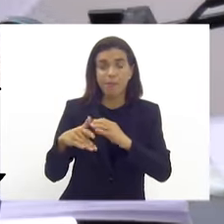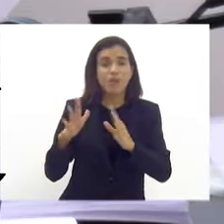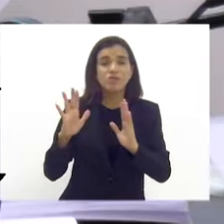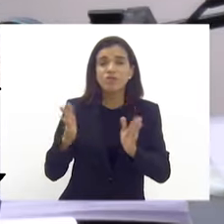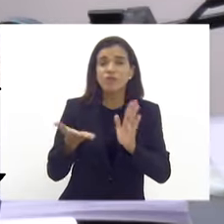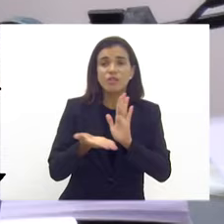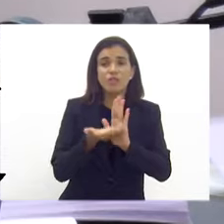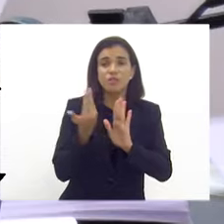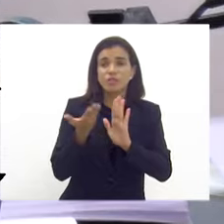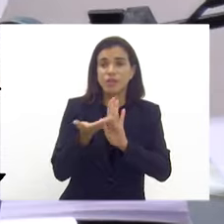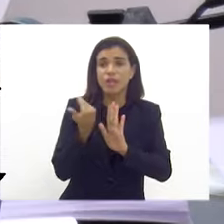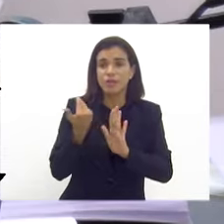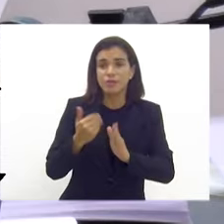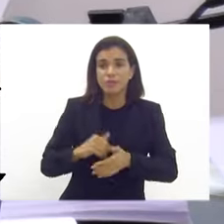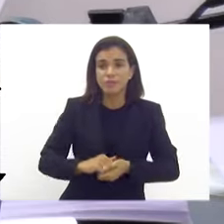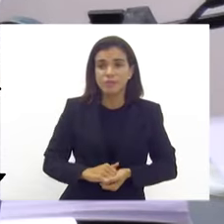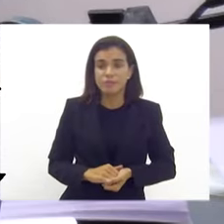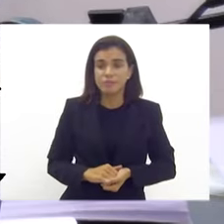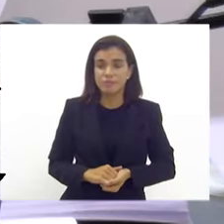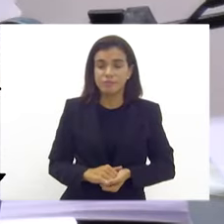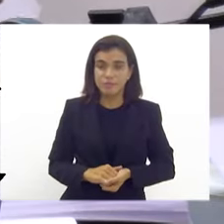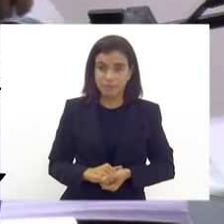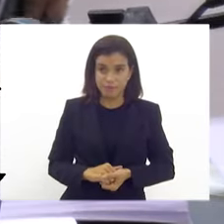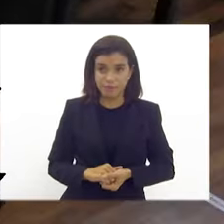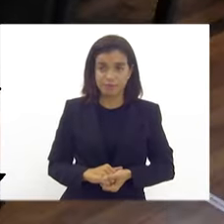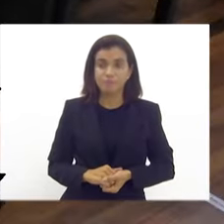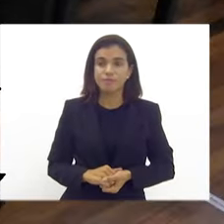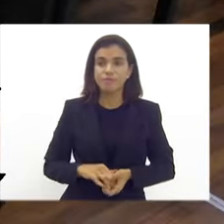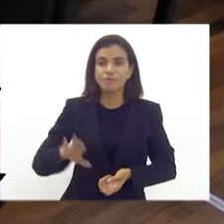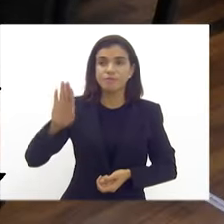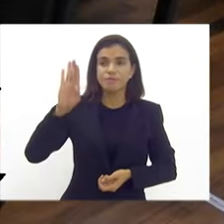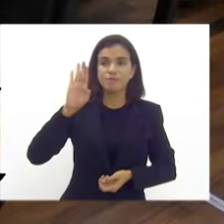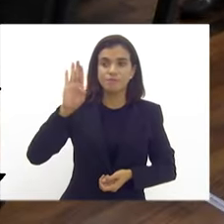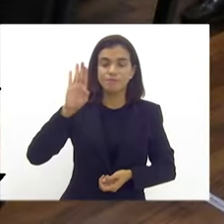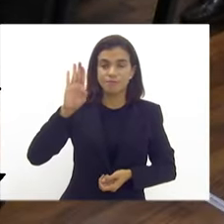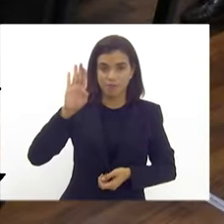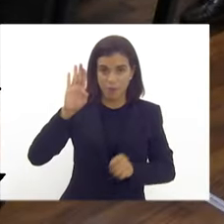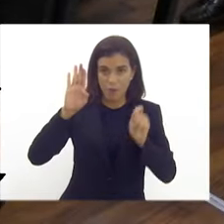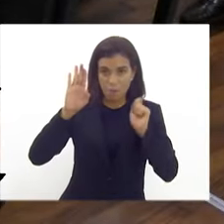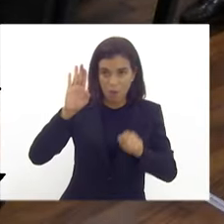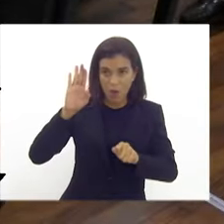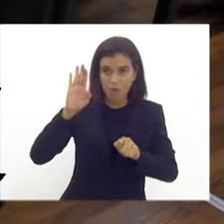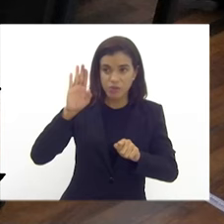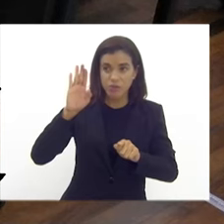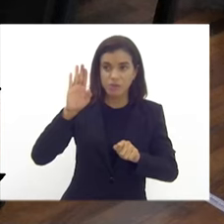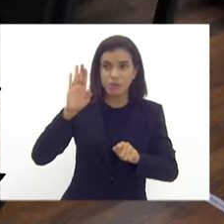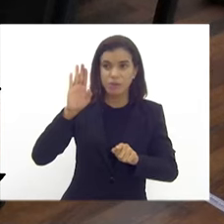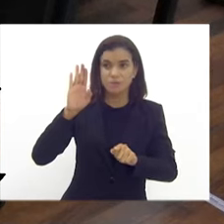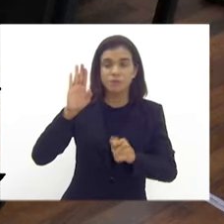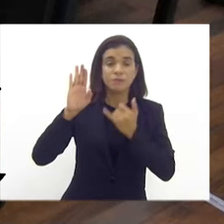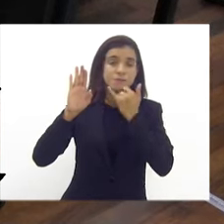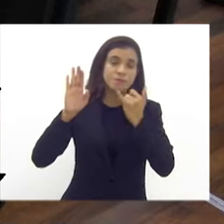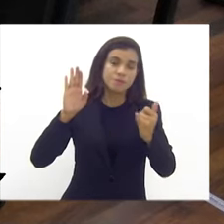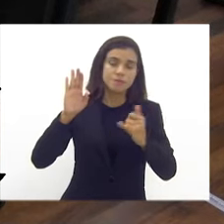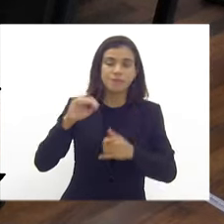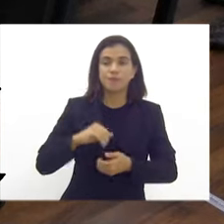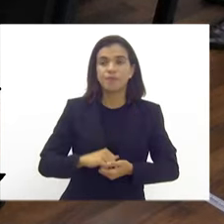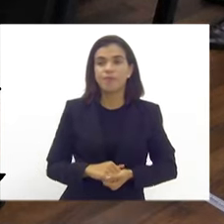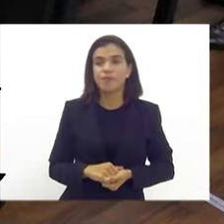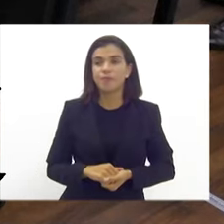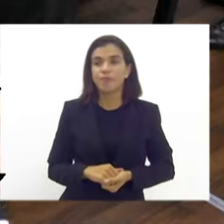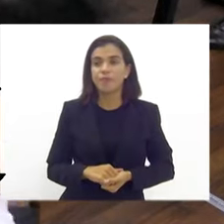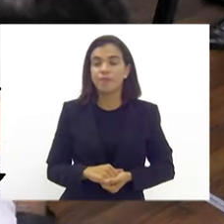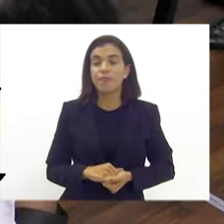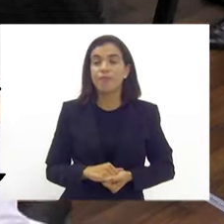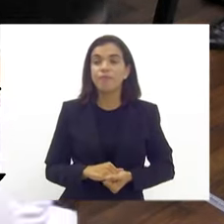foi retirado Ô Lucinha pela ordem posso falaro desculpa Presidente nós